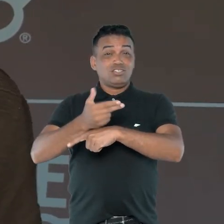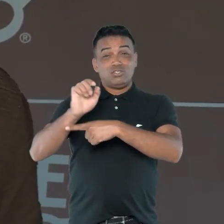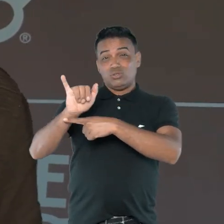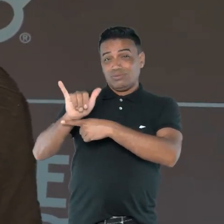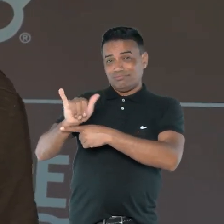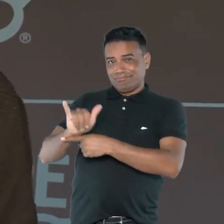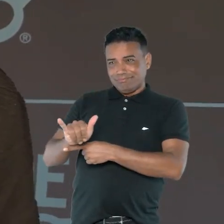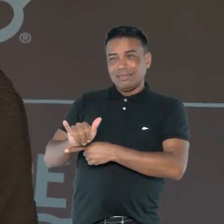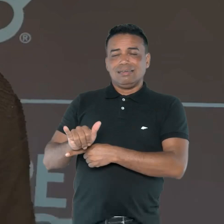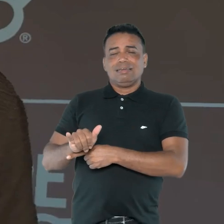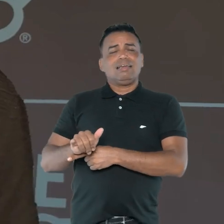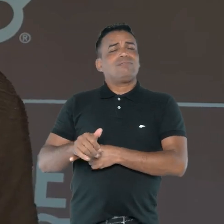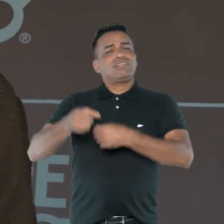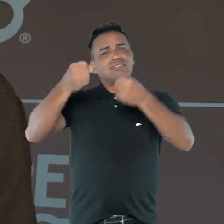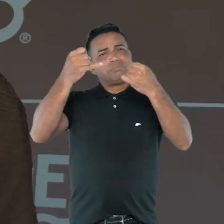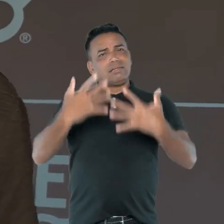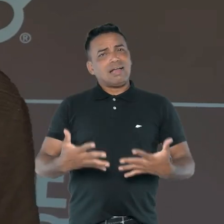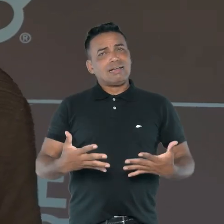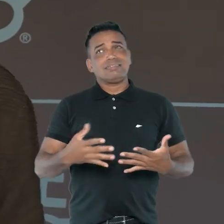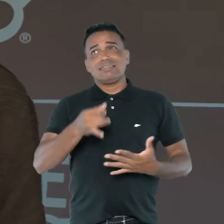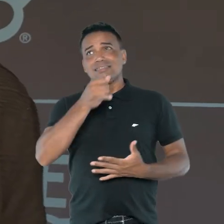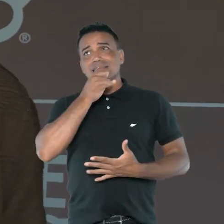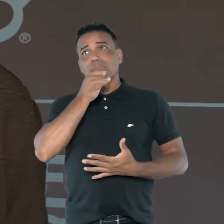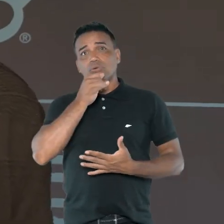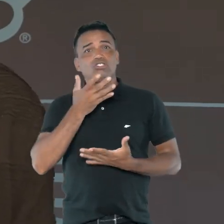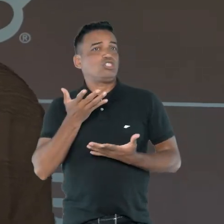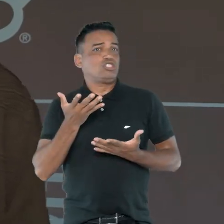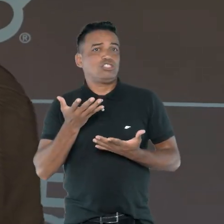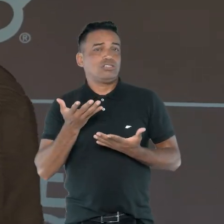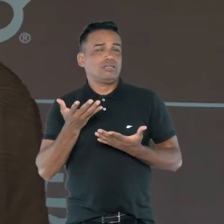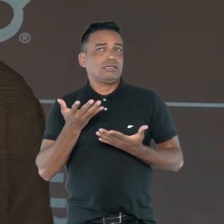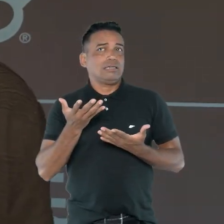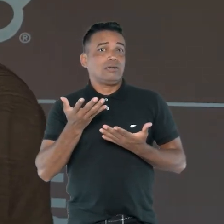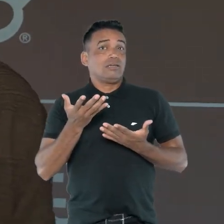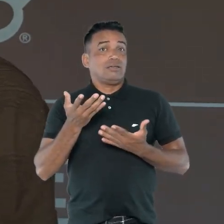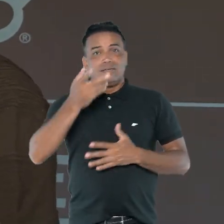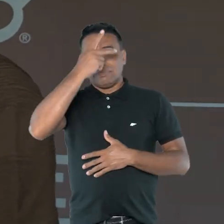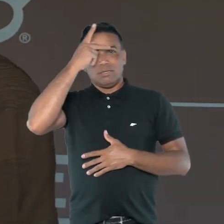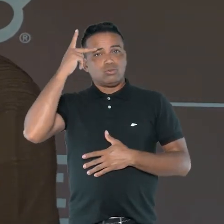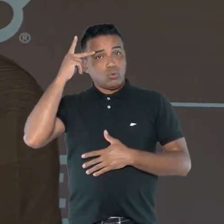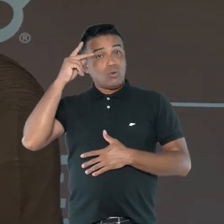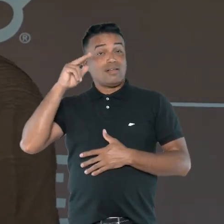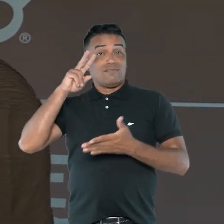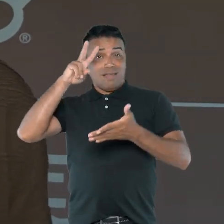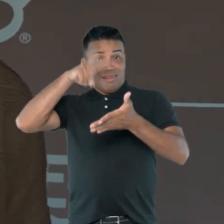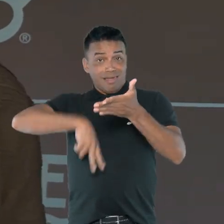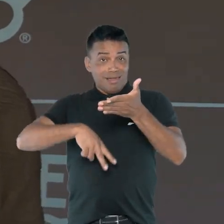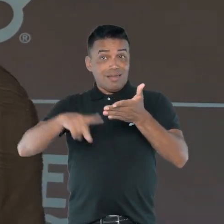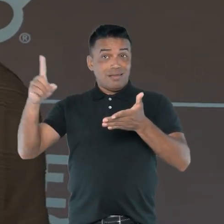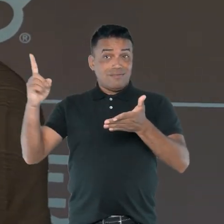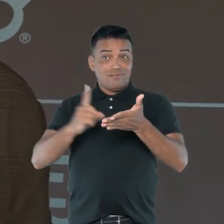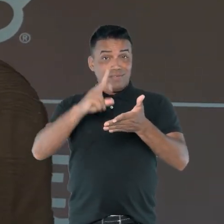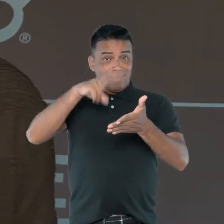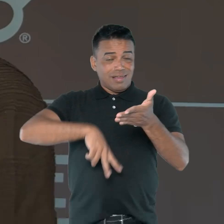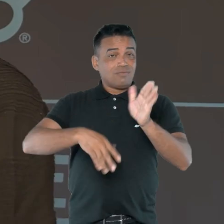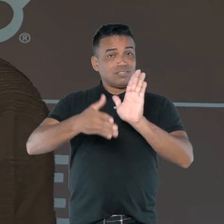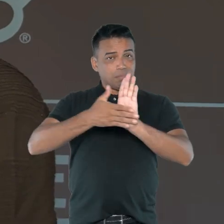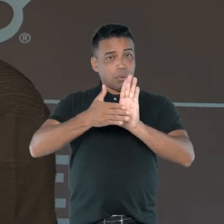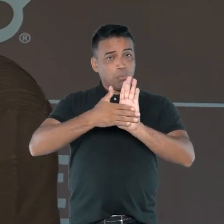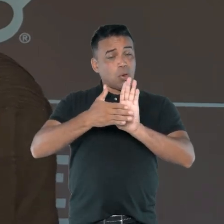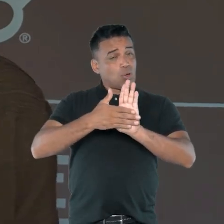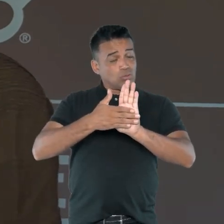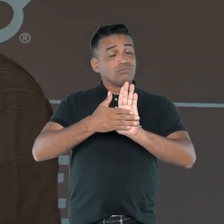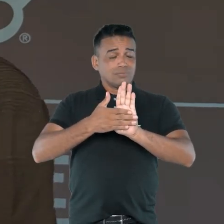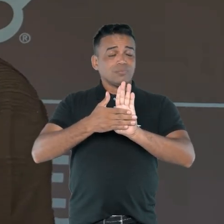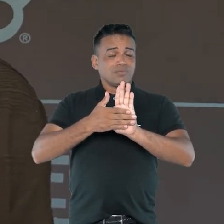também, queria que você me falasse sobre isso, sobre ter deixado, ter trazido o leitor, né, você